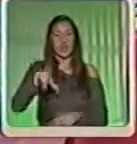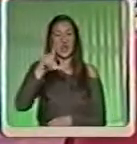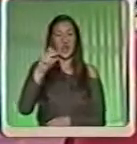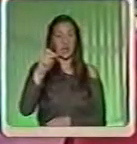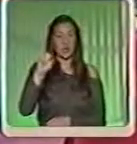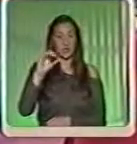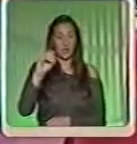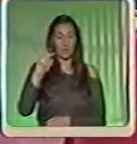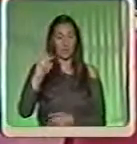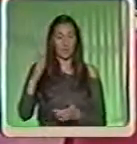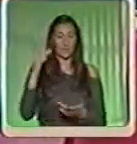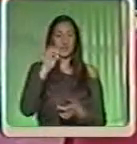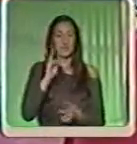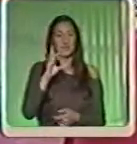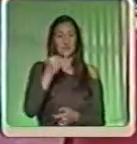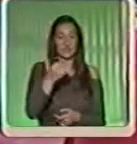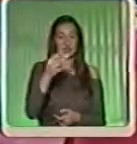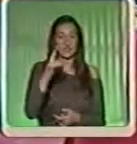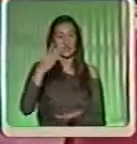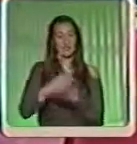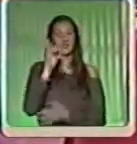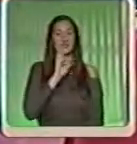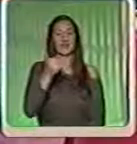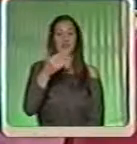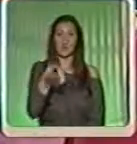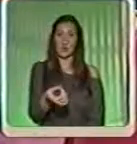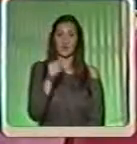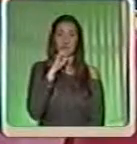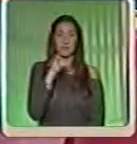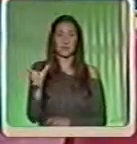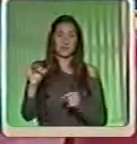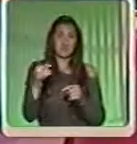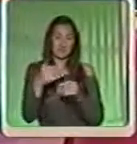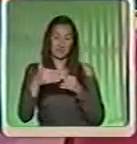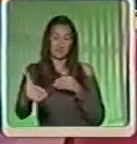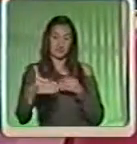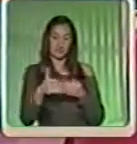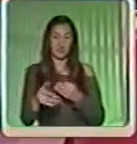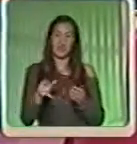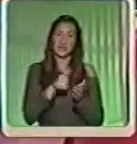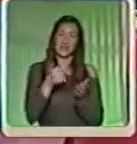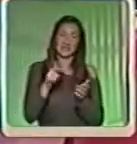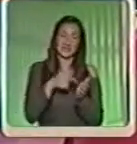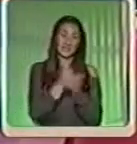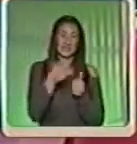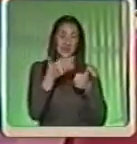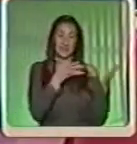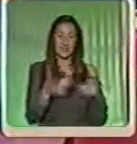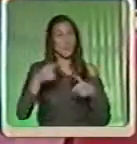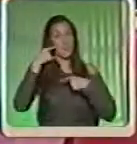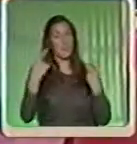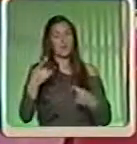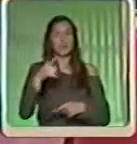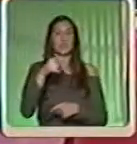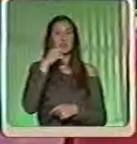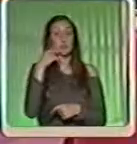a partir do dia 26 e até dia 29. Exatamente, portanto. Podem ir durante mais tempo, mas são sempre a mostra de doçaria eu acho que é um